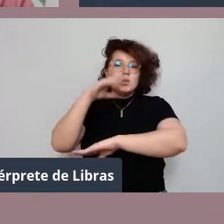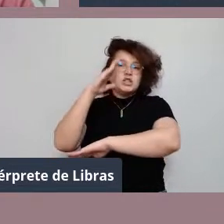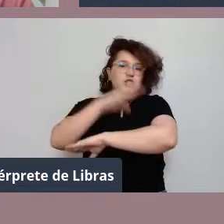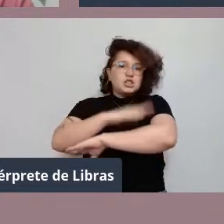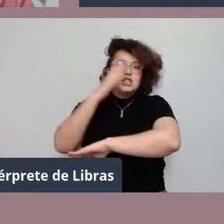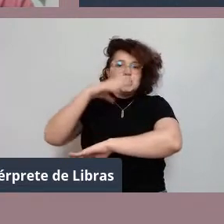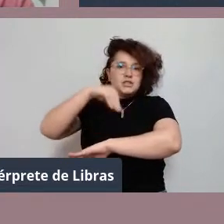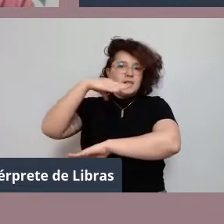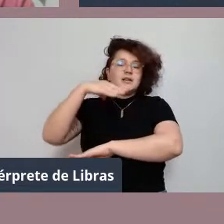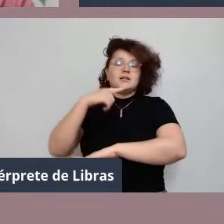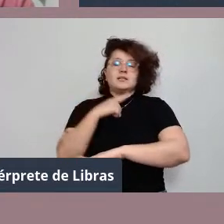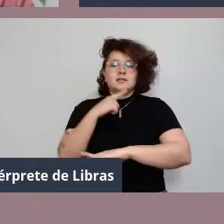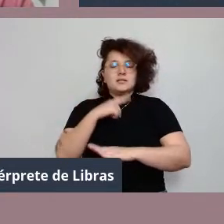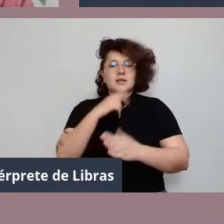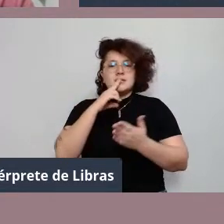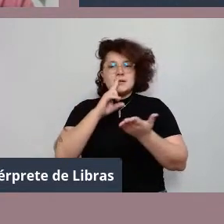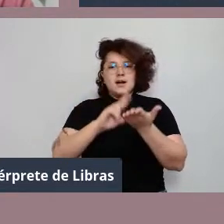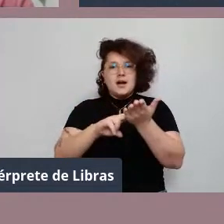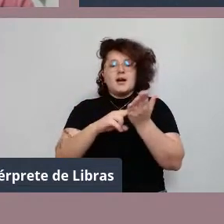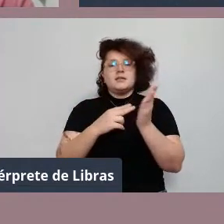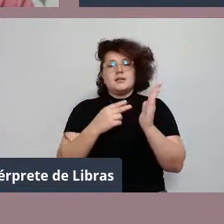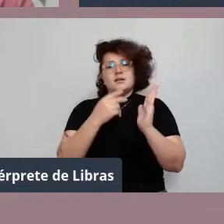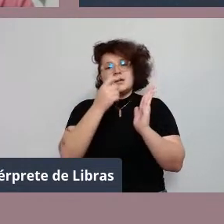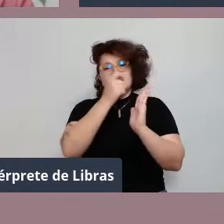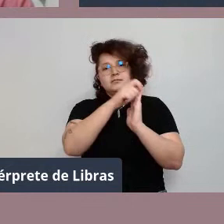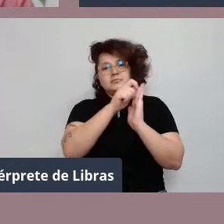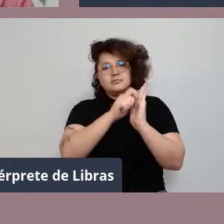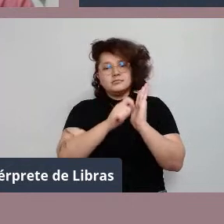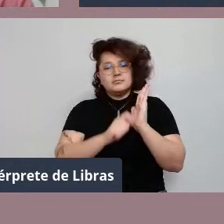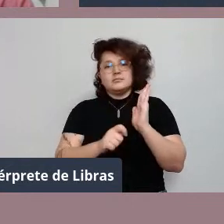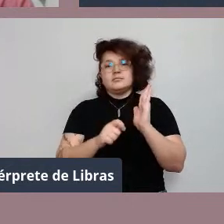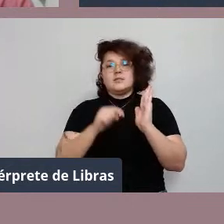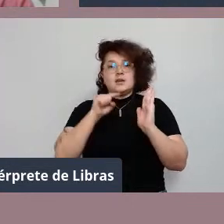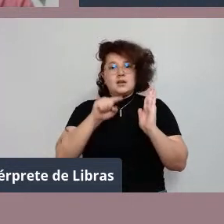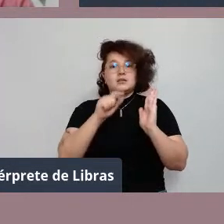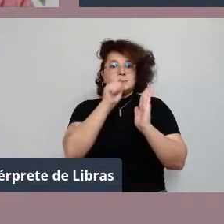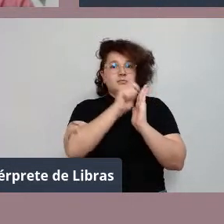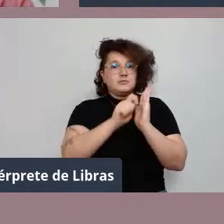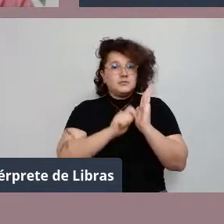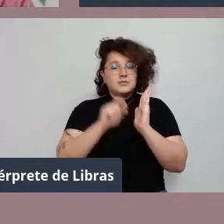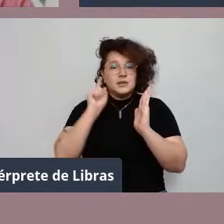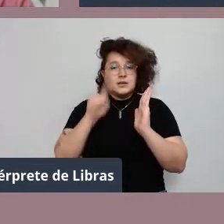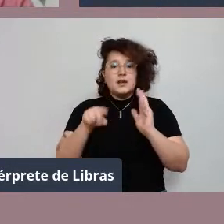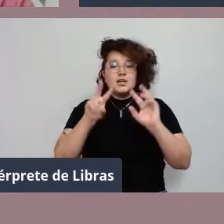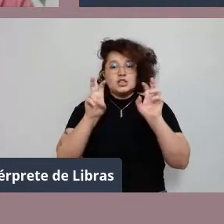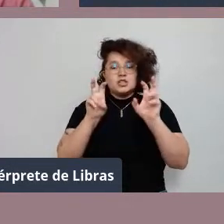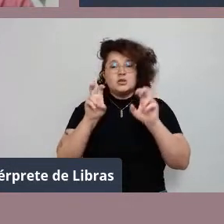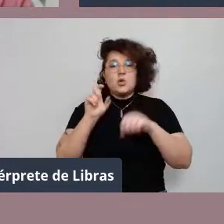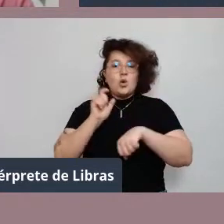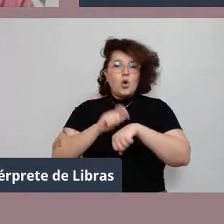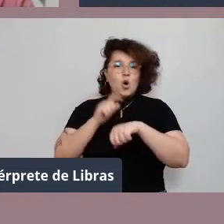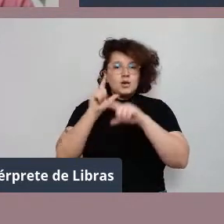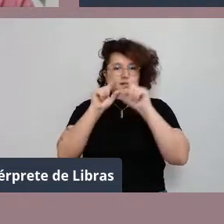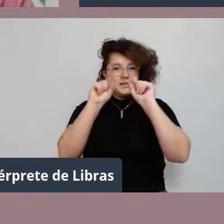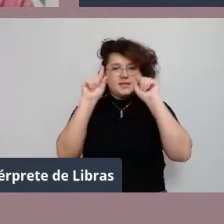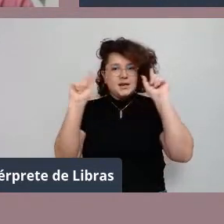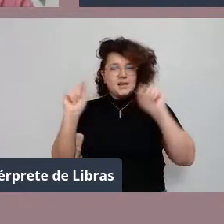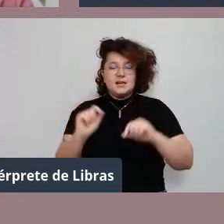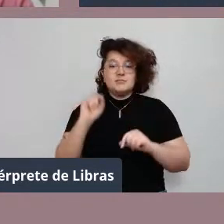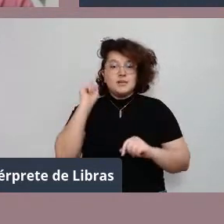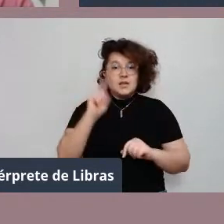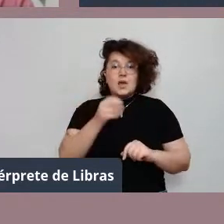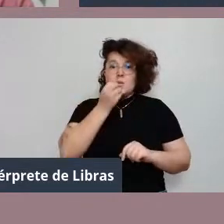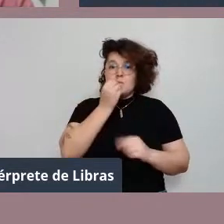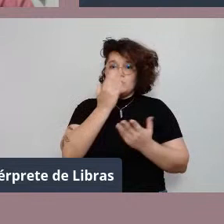os próprios manuscritos de Dora da Estrela. Então, é uma boa introdução, assim, é um